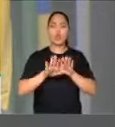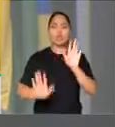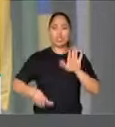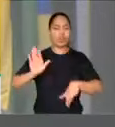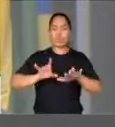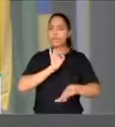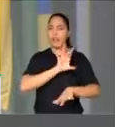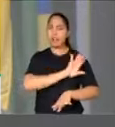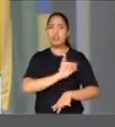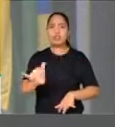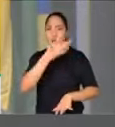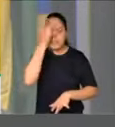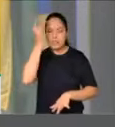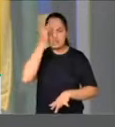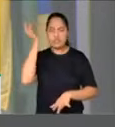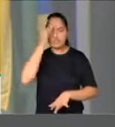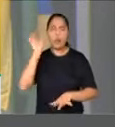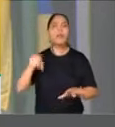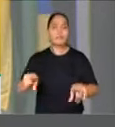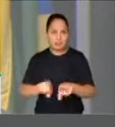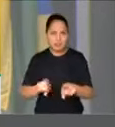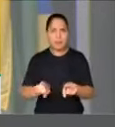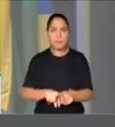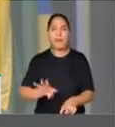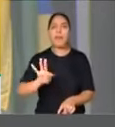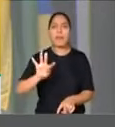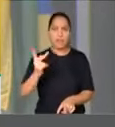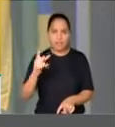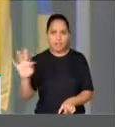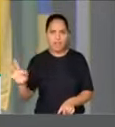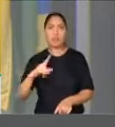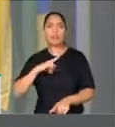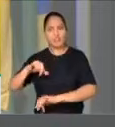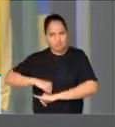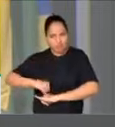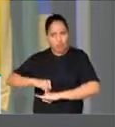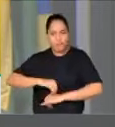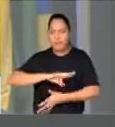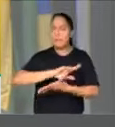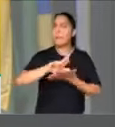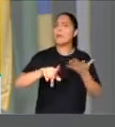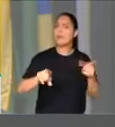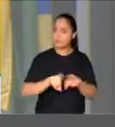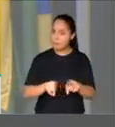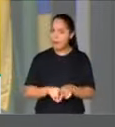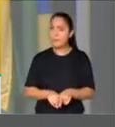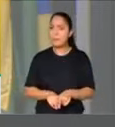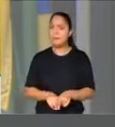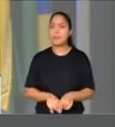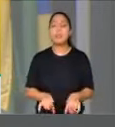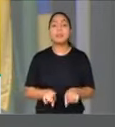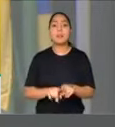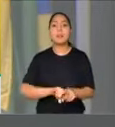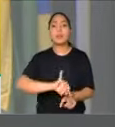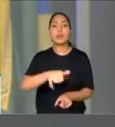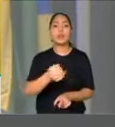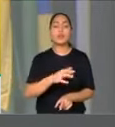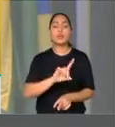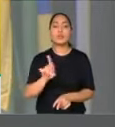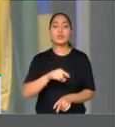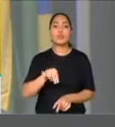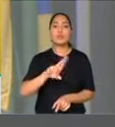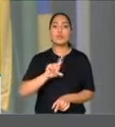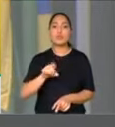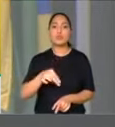das trans, gays, não. Héteros também sofreram. Eu convivi com o Zuzu Angel, o que sofreu o Zuzu